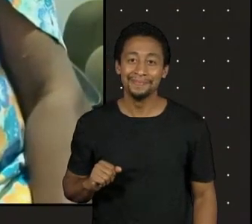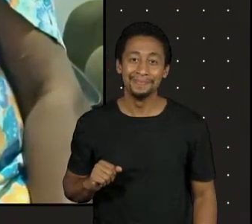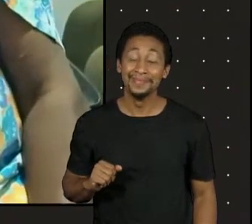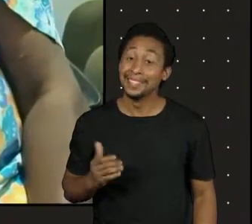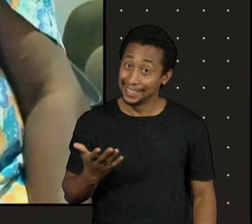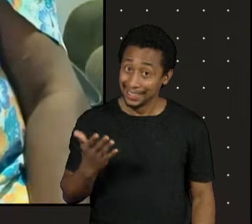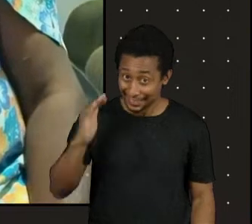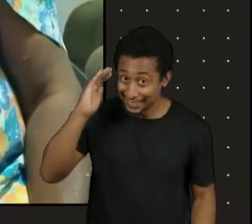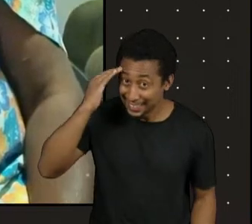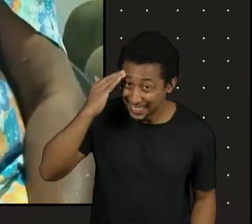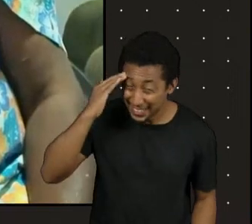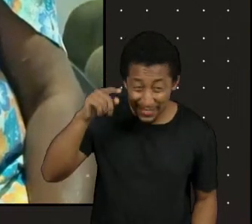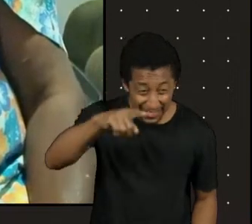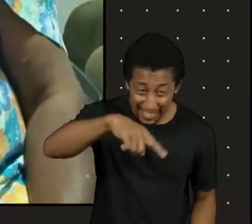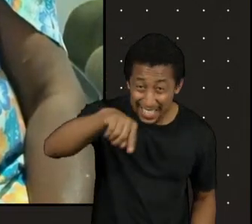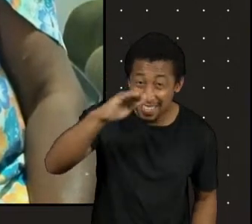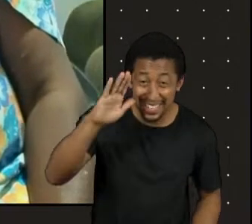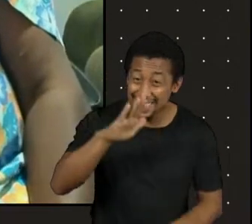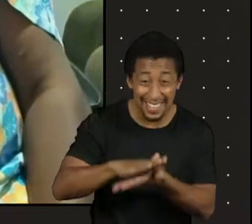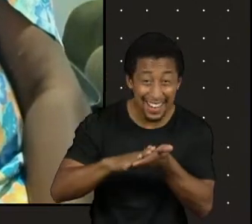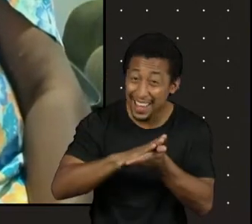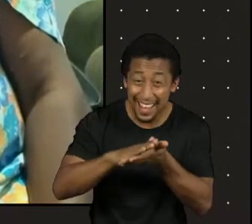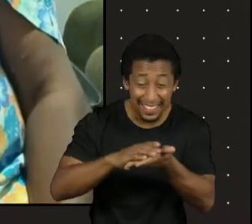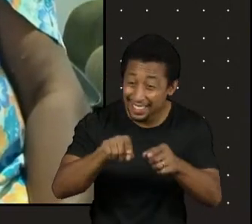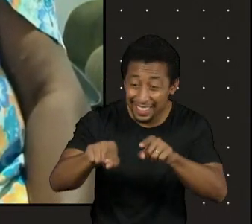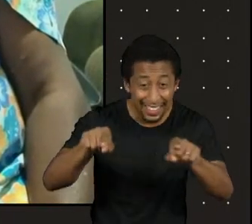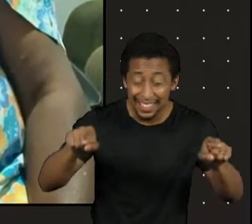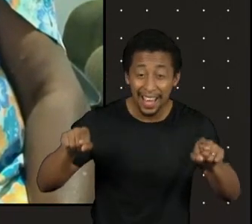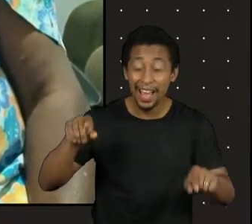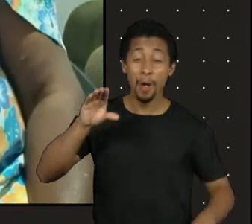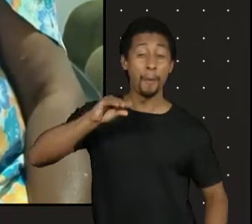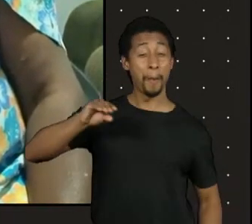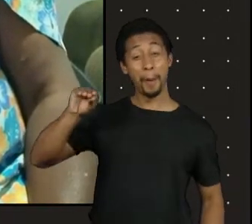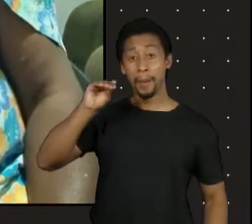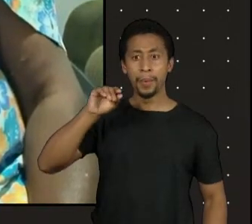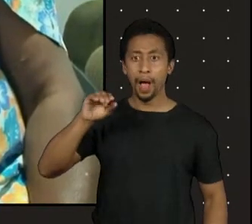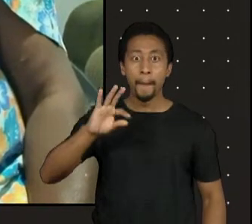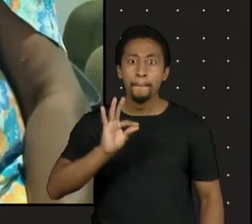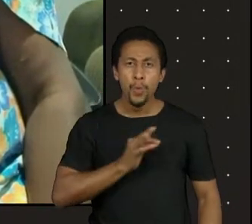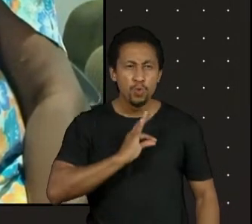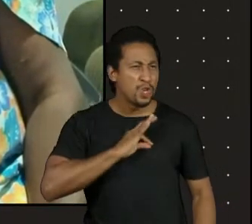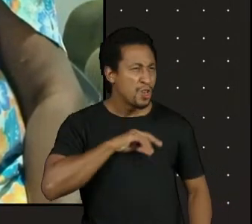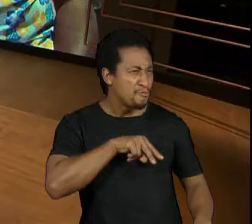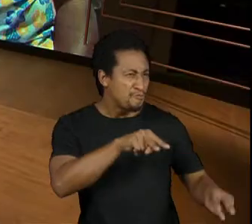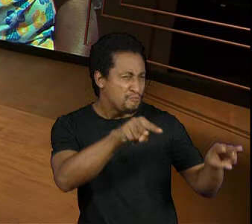Não entenderam nada. A polícia não entendeu nada.